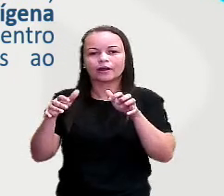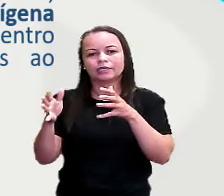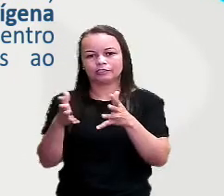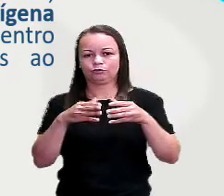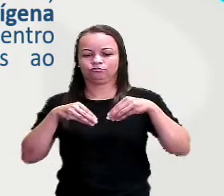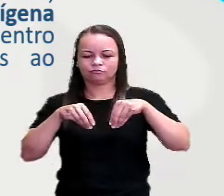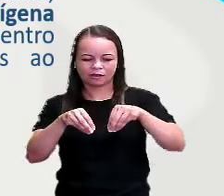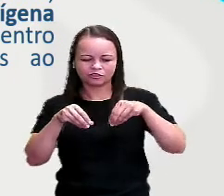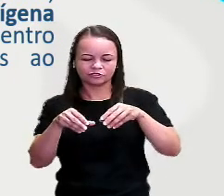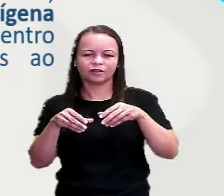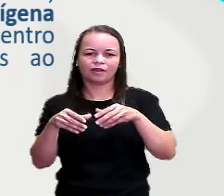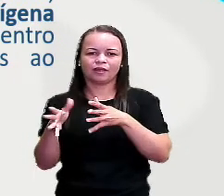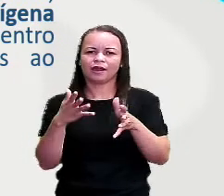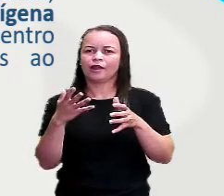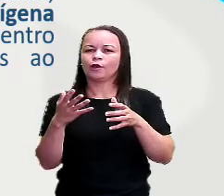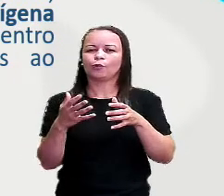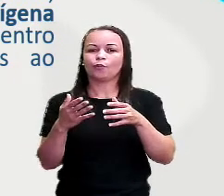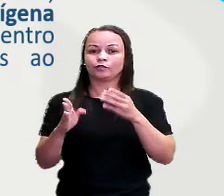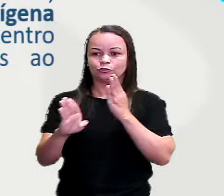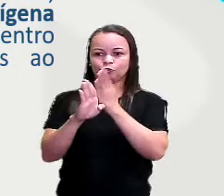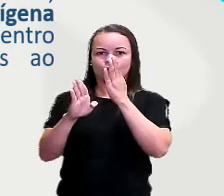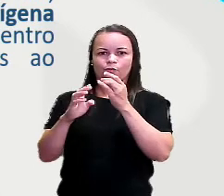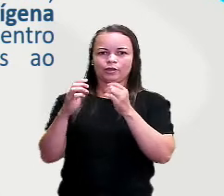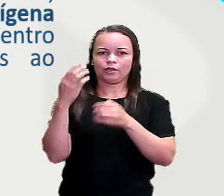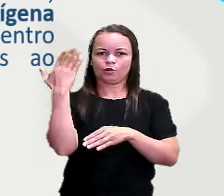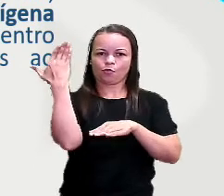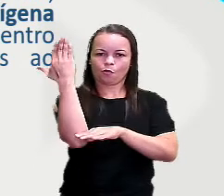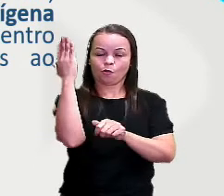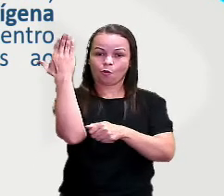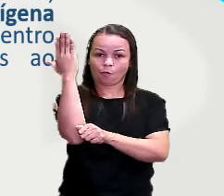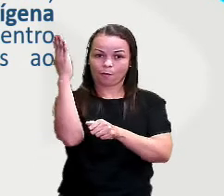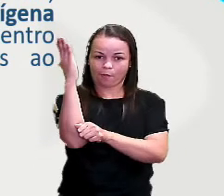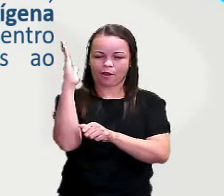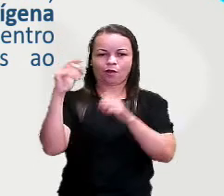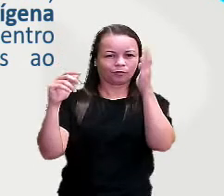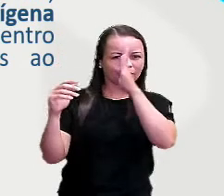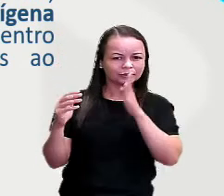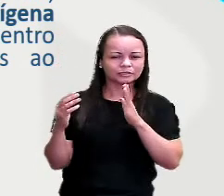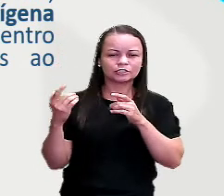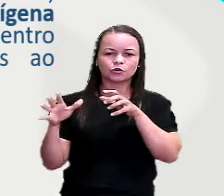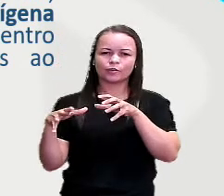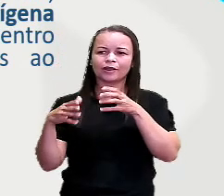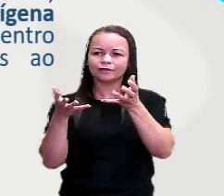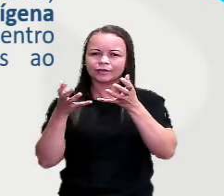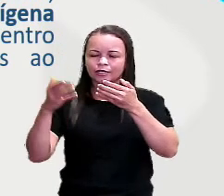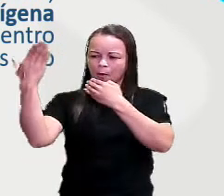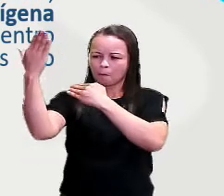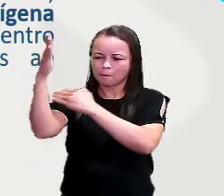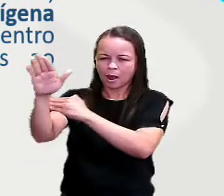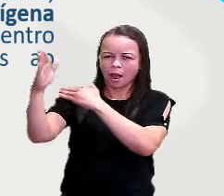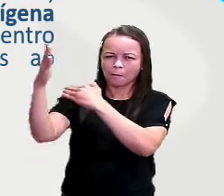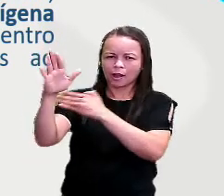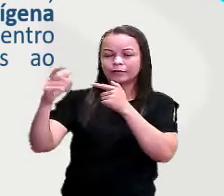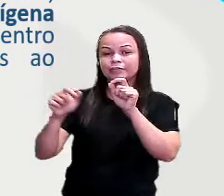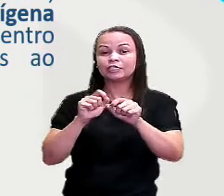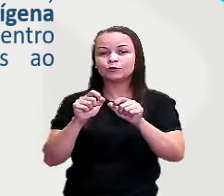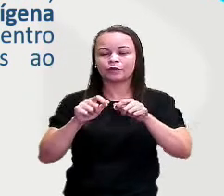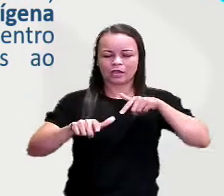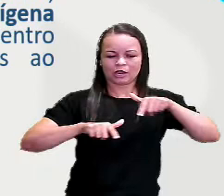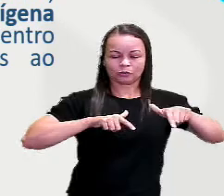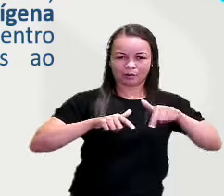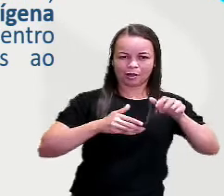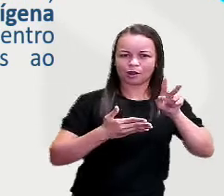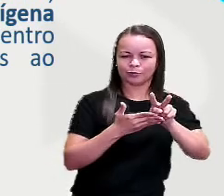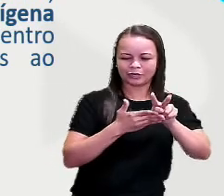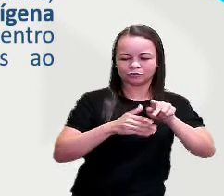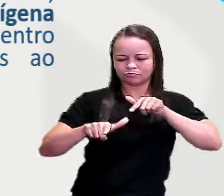que eles começaram a derrubar as árvores para levar para Portugal, eles queriam que a mão de obra fosse indígena, que os índios trabalhassem